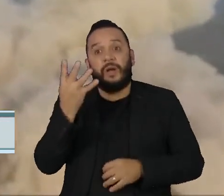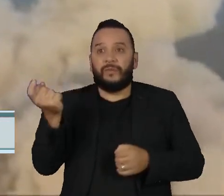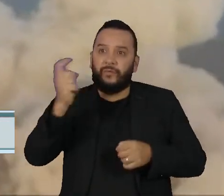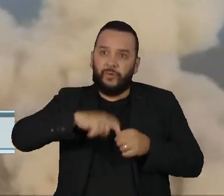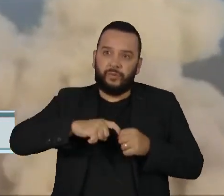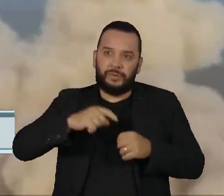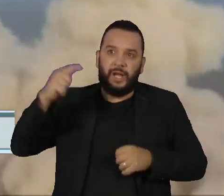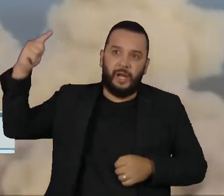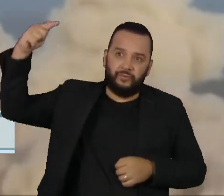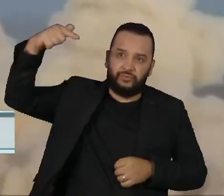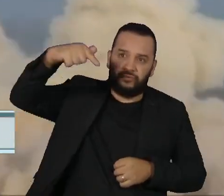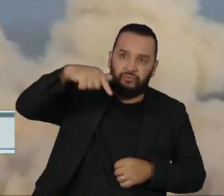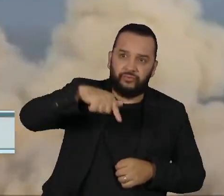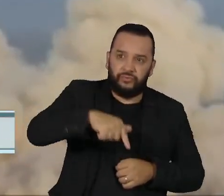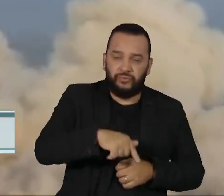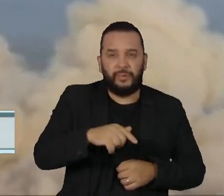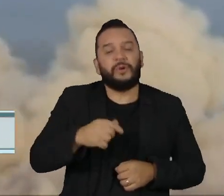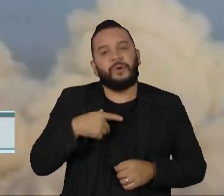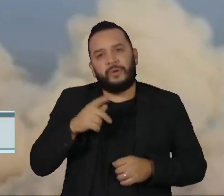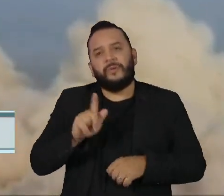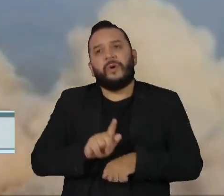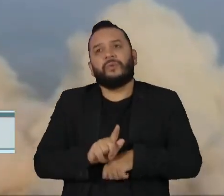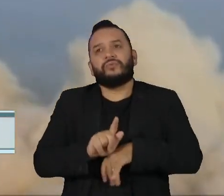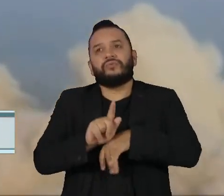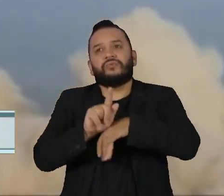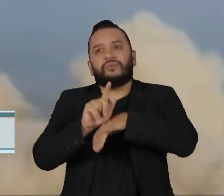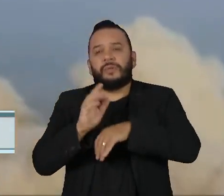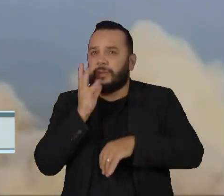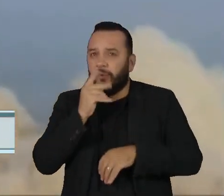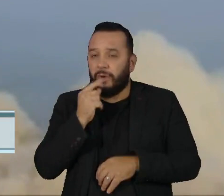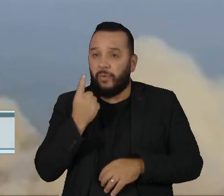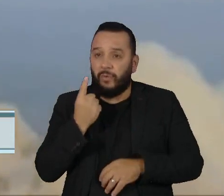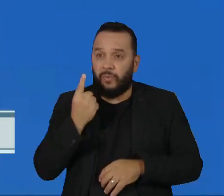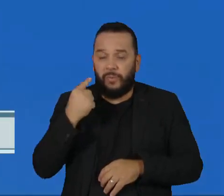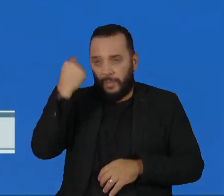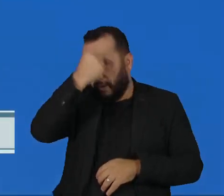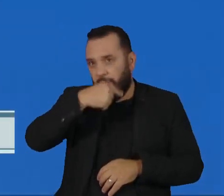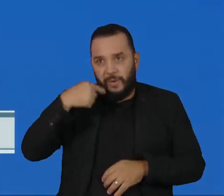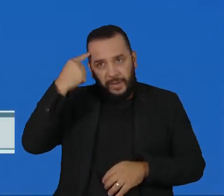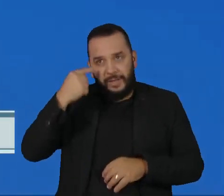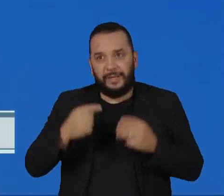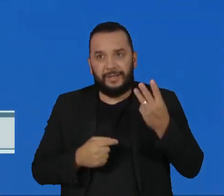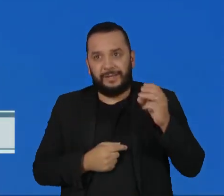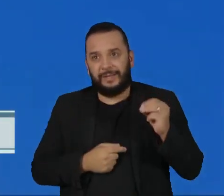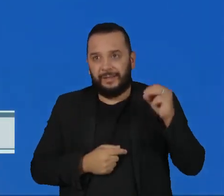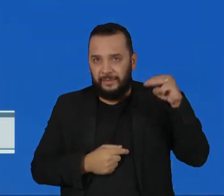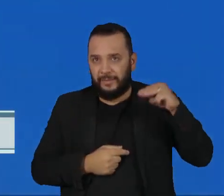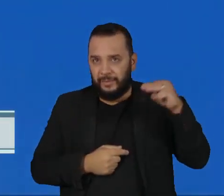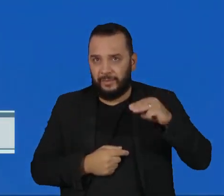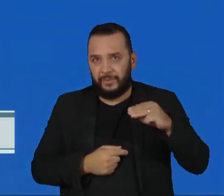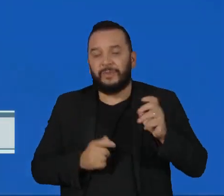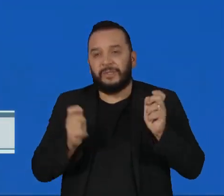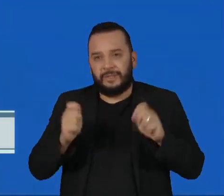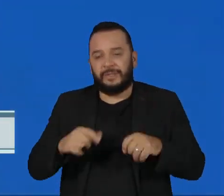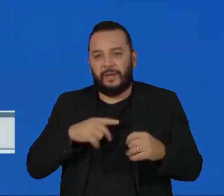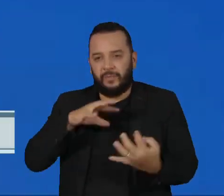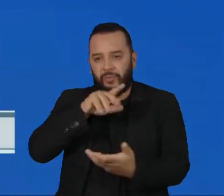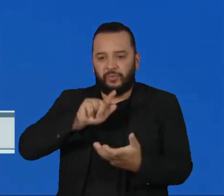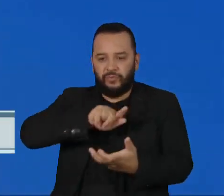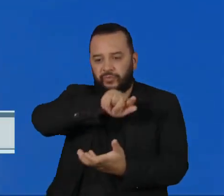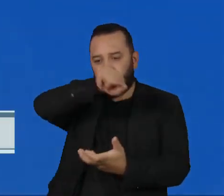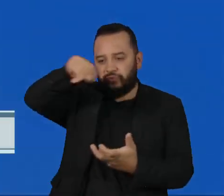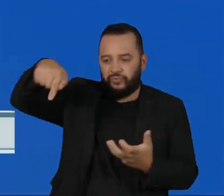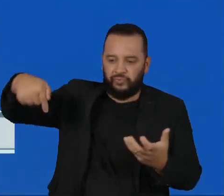O voo teste duraria 1 hora e 30 minutos e daria a volta na Terra sem orbitar. Na